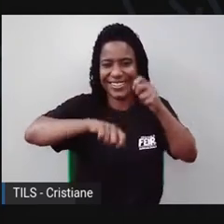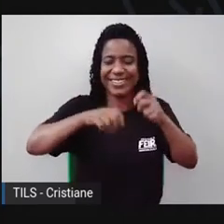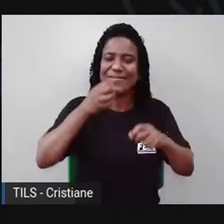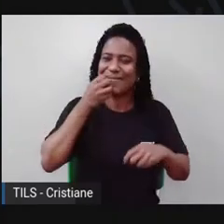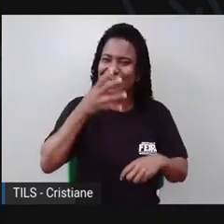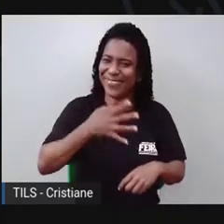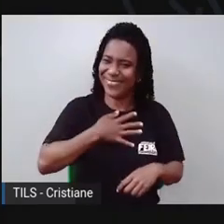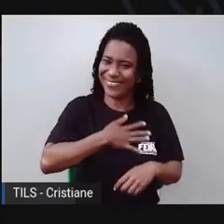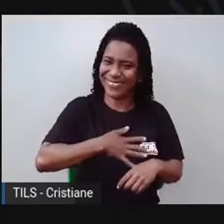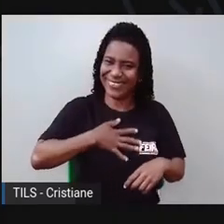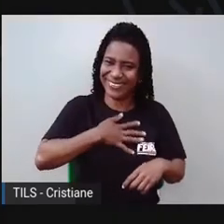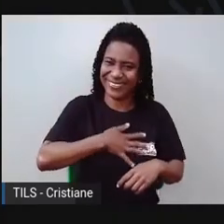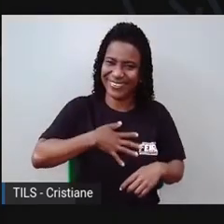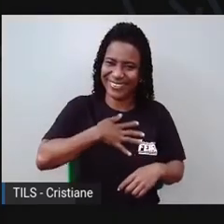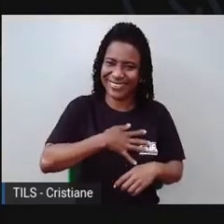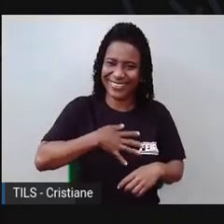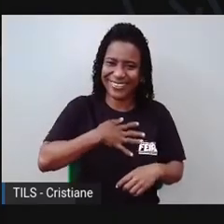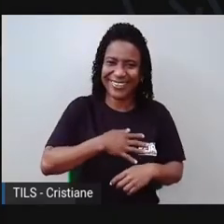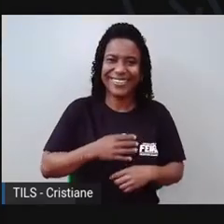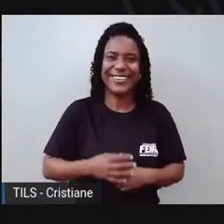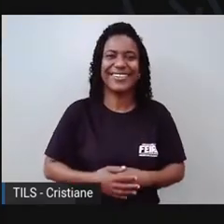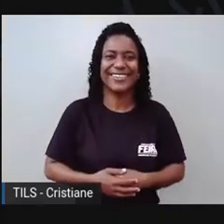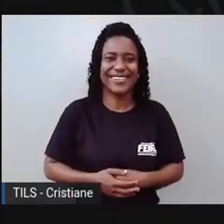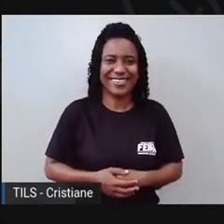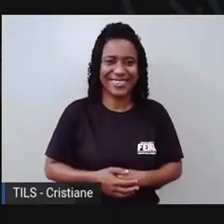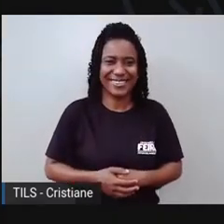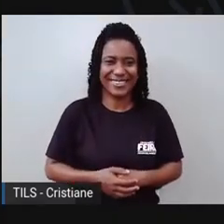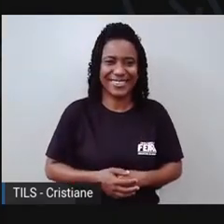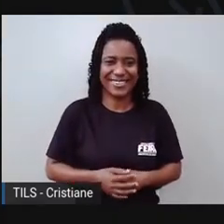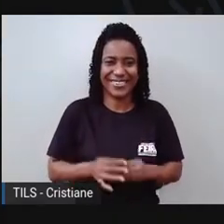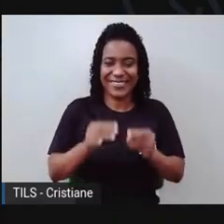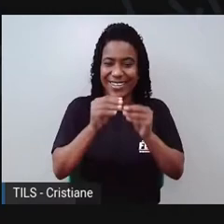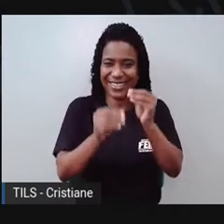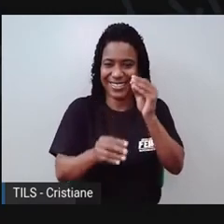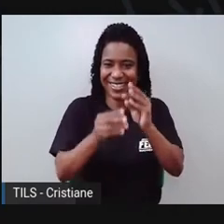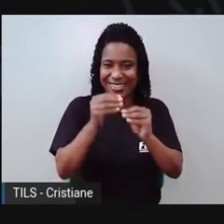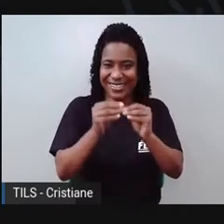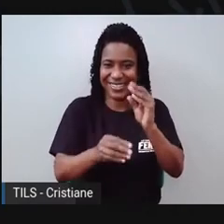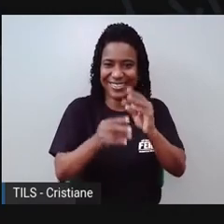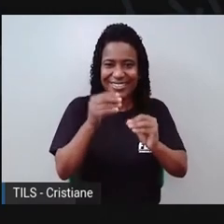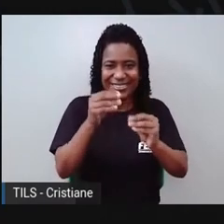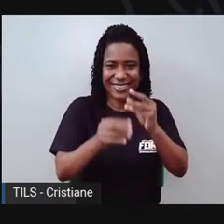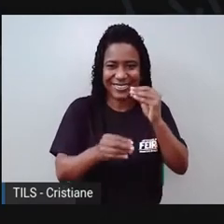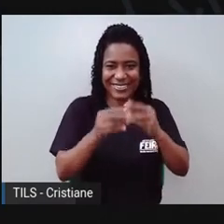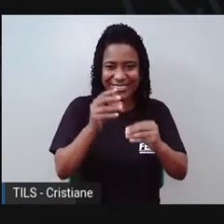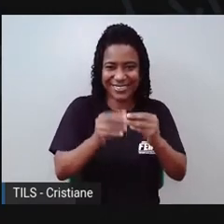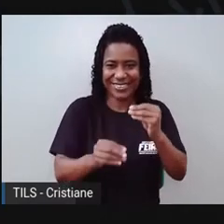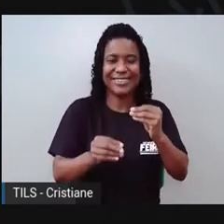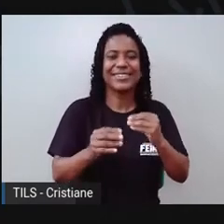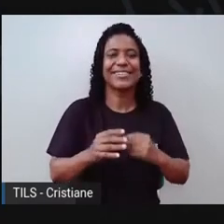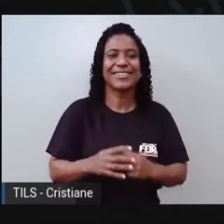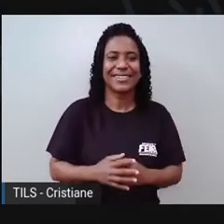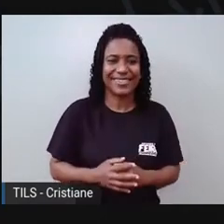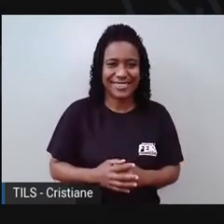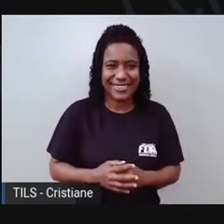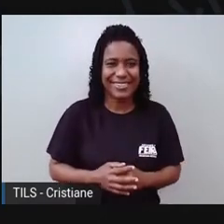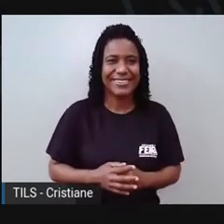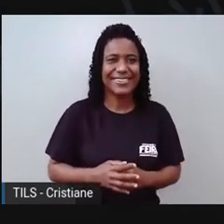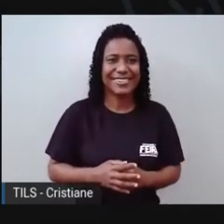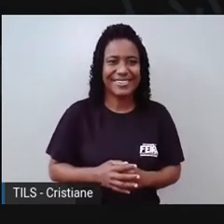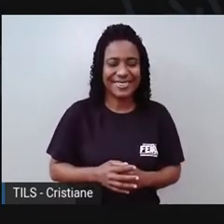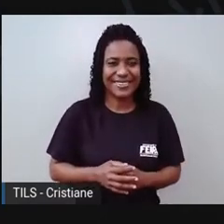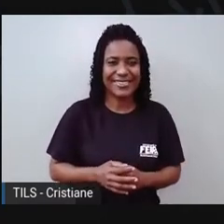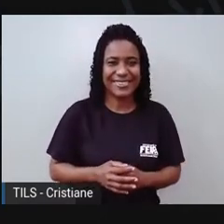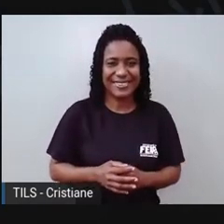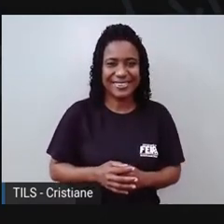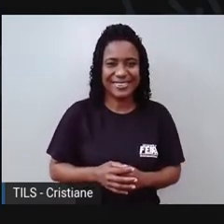é? Pegar assim, ó, e arrancando os pedacinhos. Então, a gente vai arrancar esses pedacinhos.